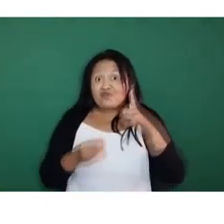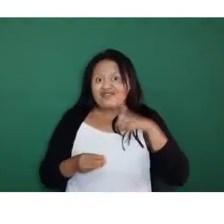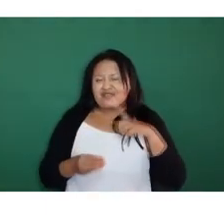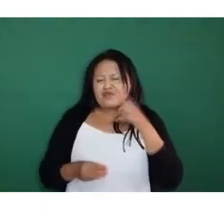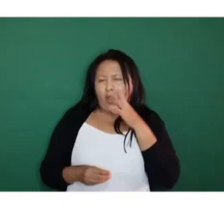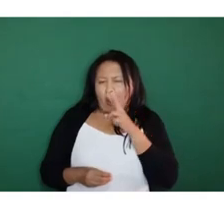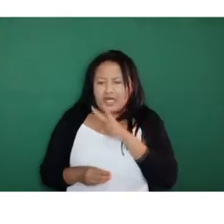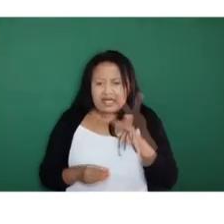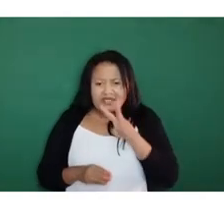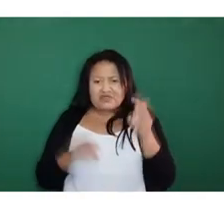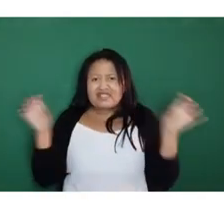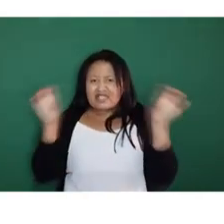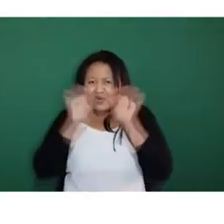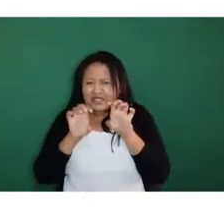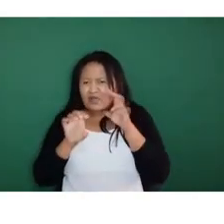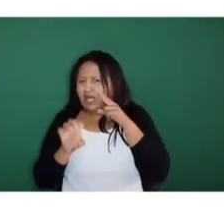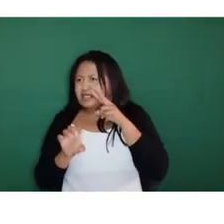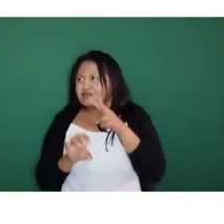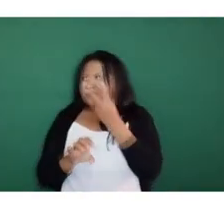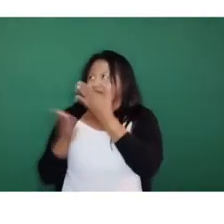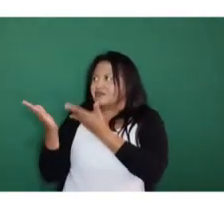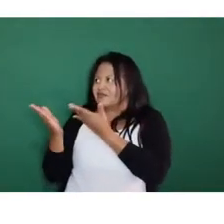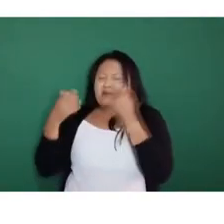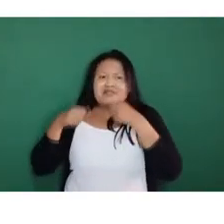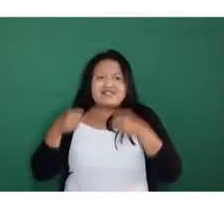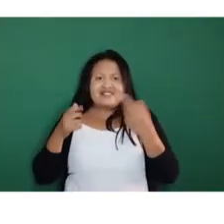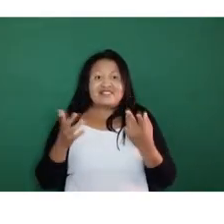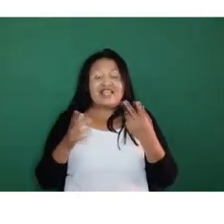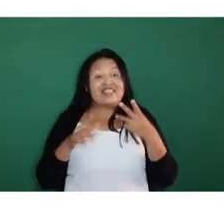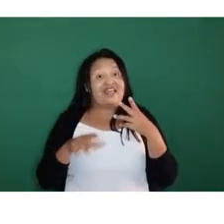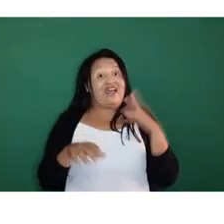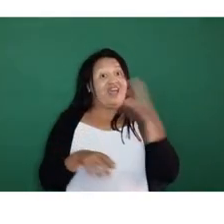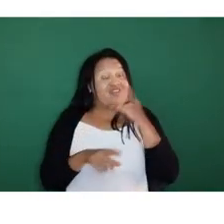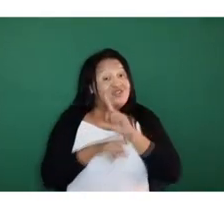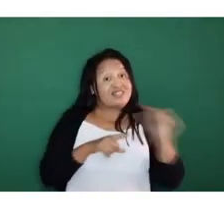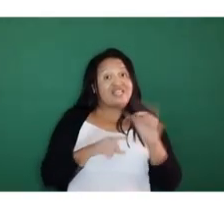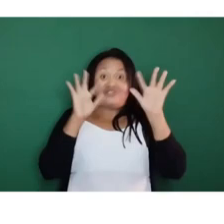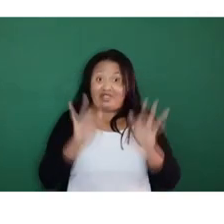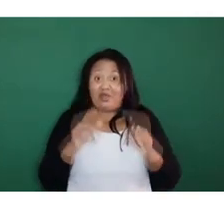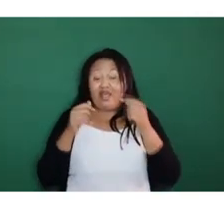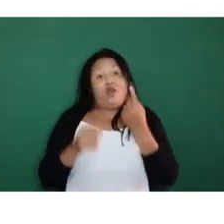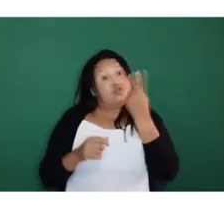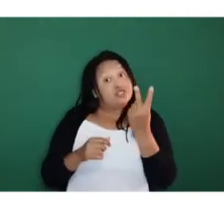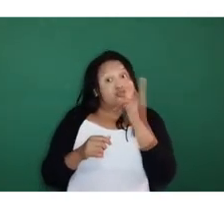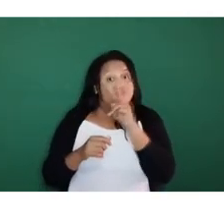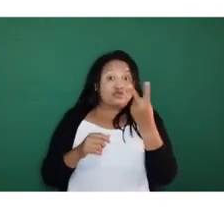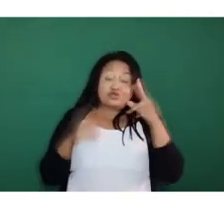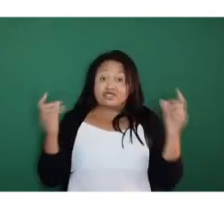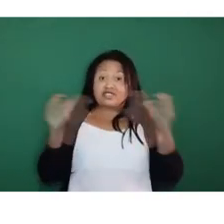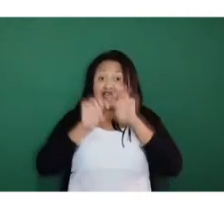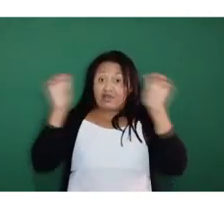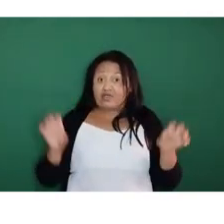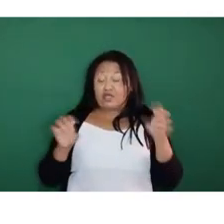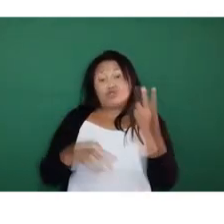olhando essas equações aqui a gente precisa da velocidade final então é essa uma dessas duas equações mas se você observar